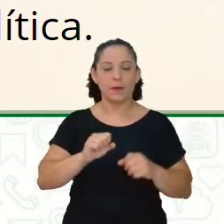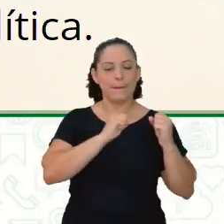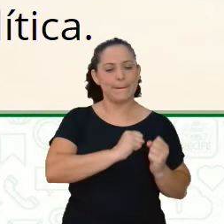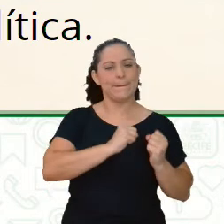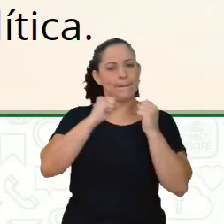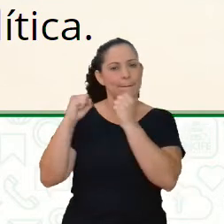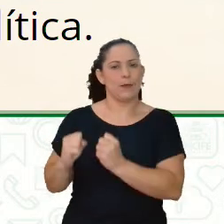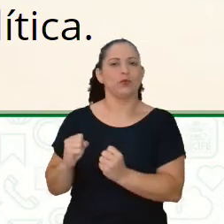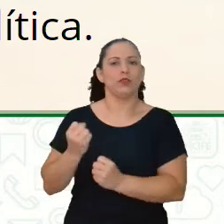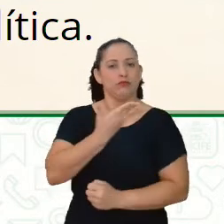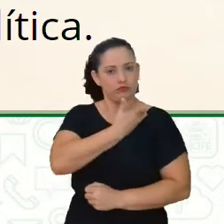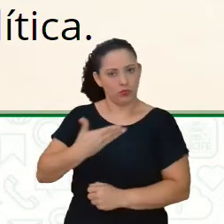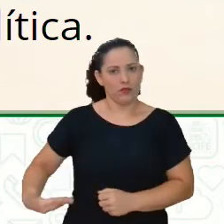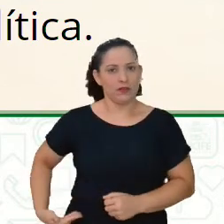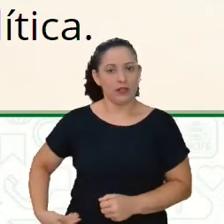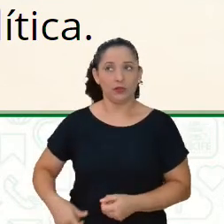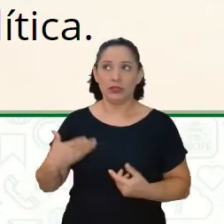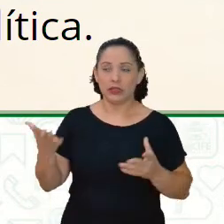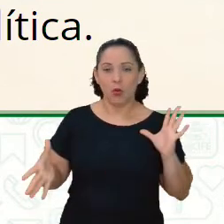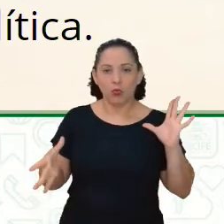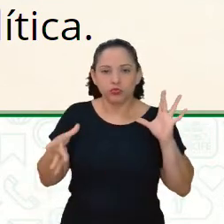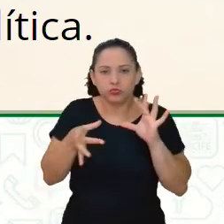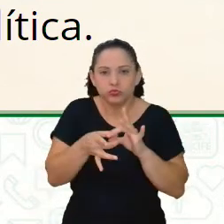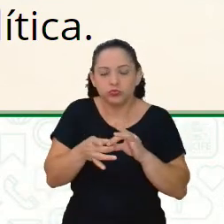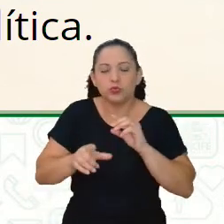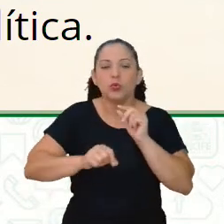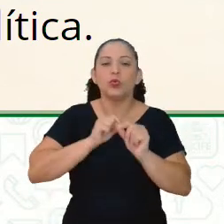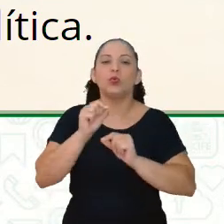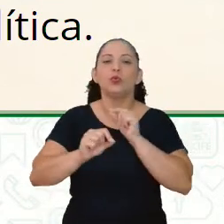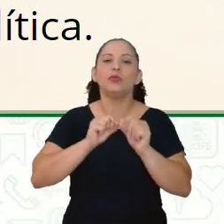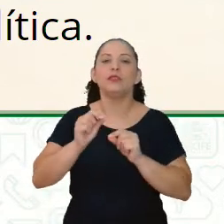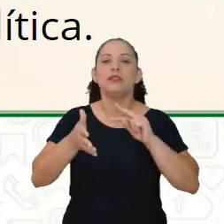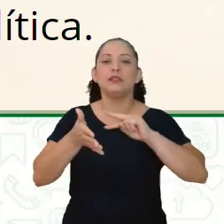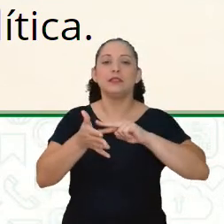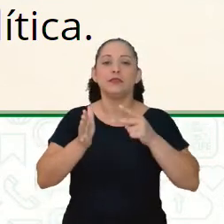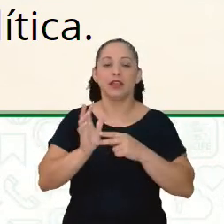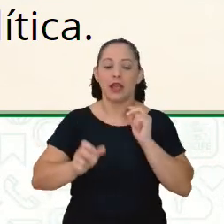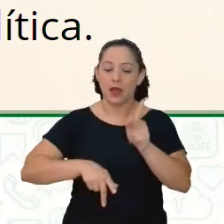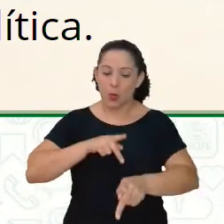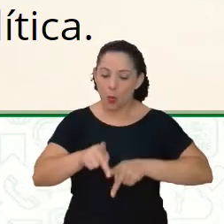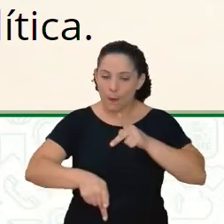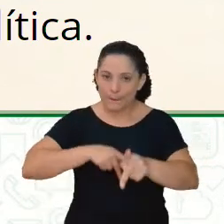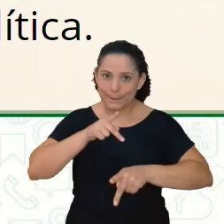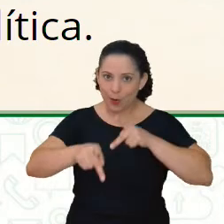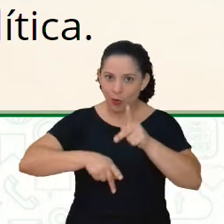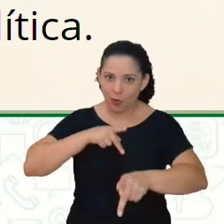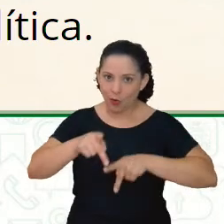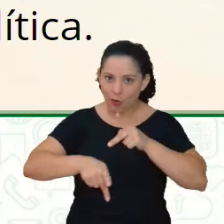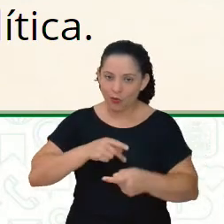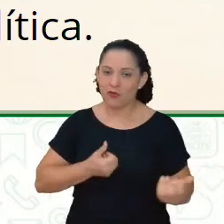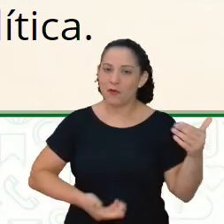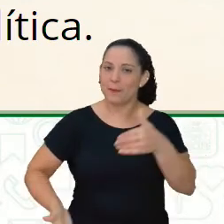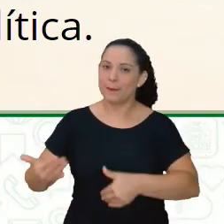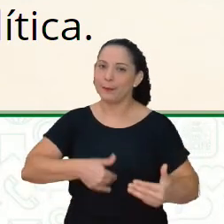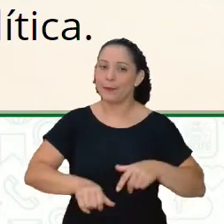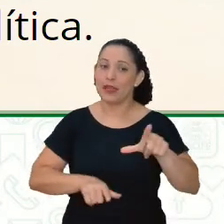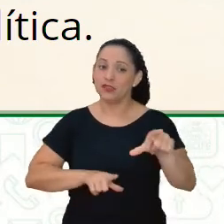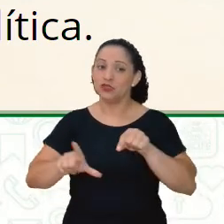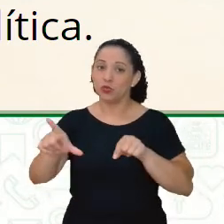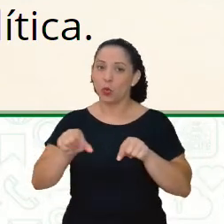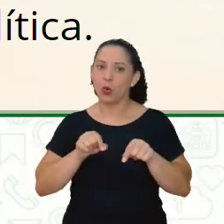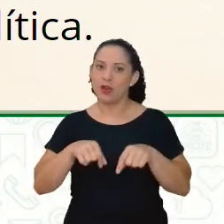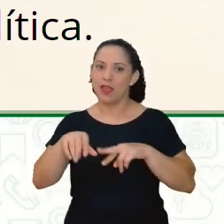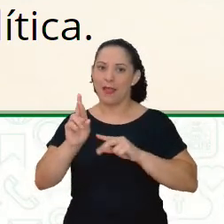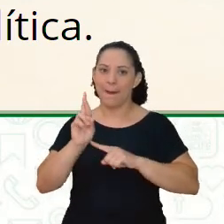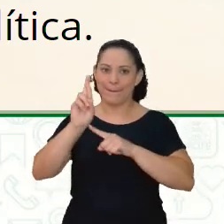E neste sistema político fica resguardado aos cidadãos o direito à participação política. Mais uma vez,